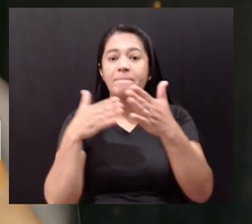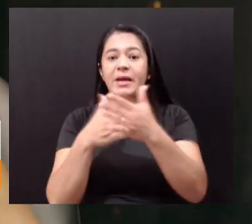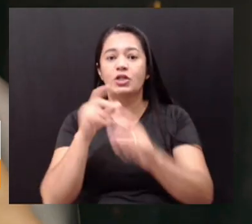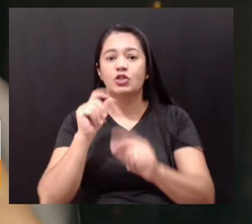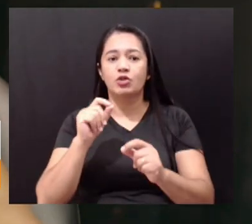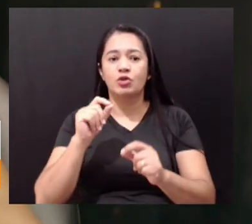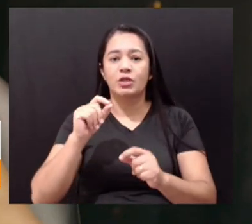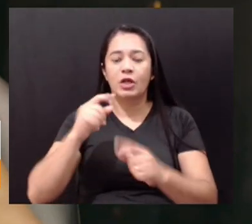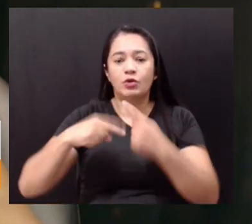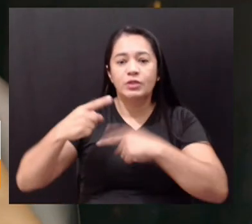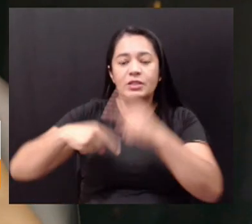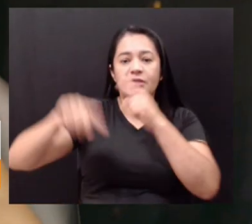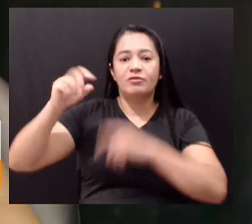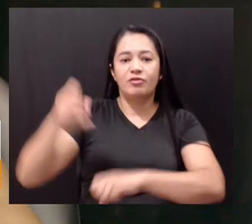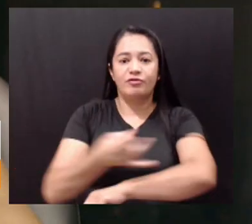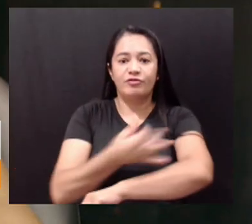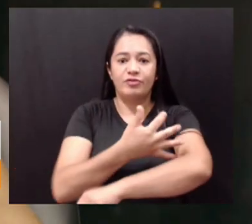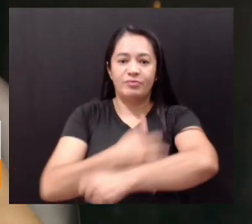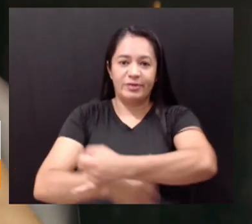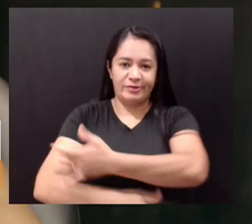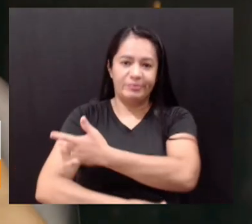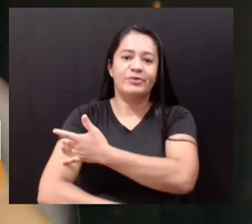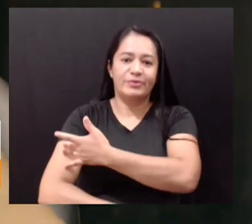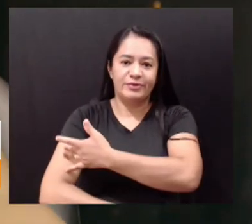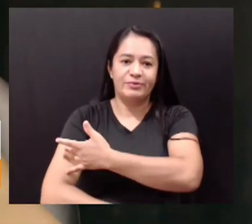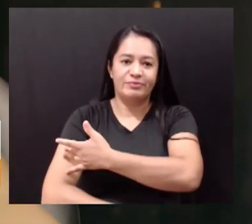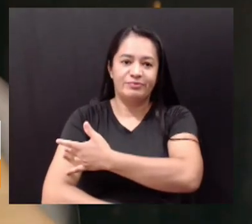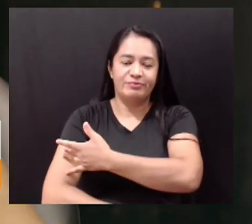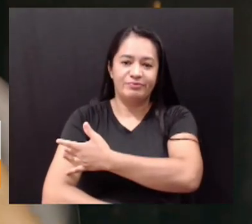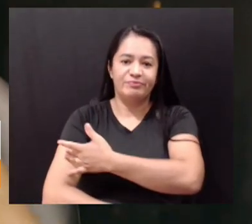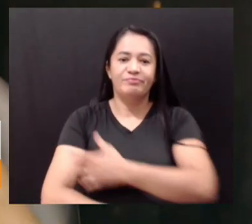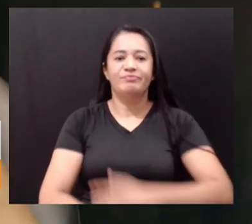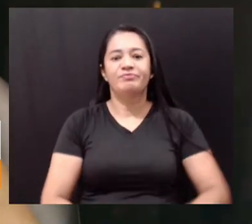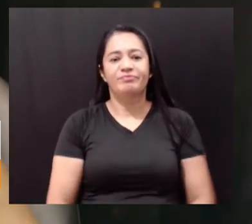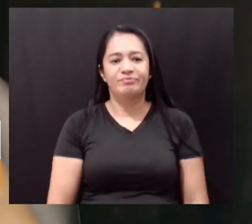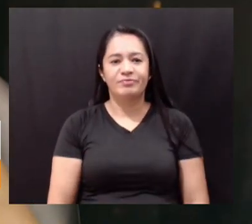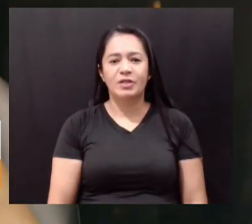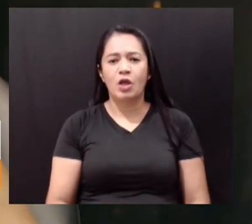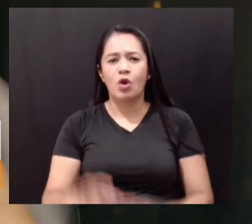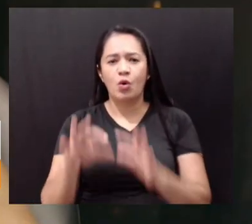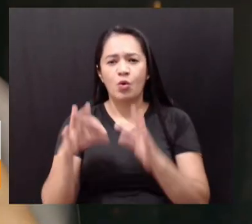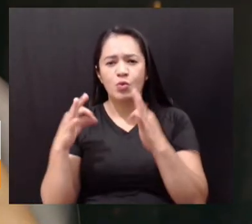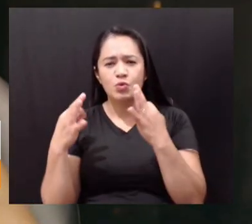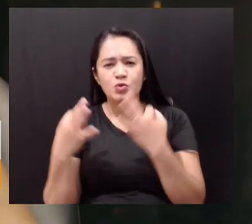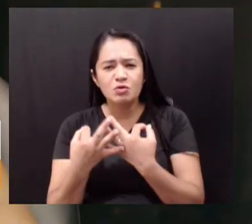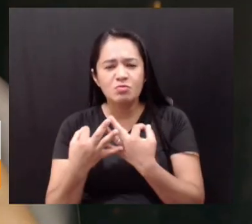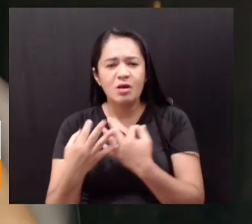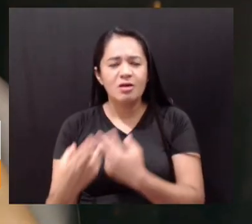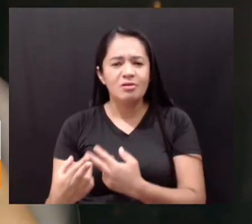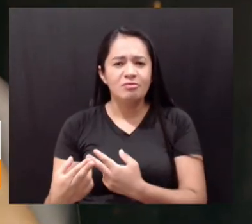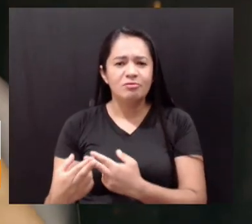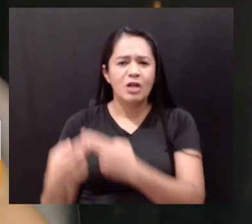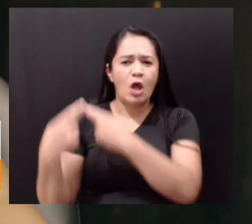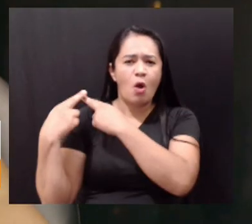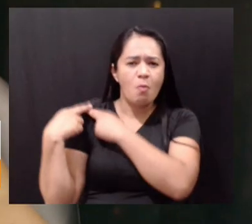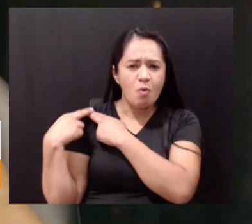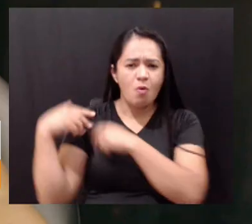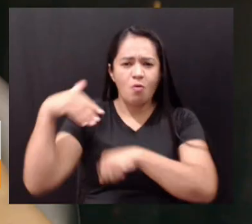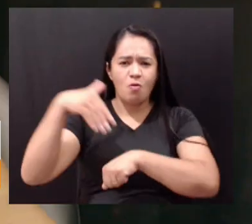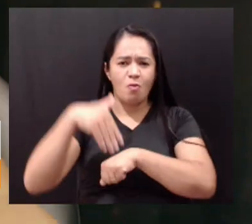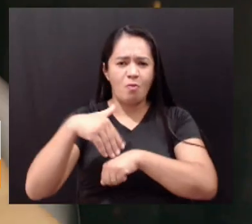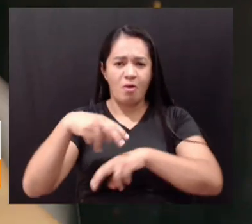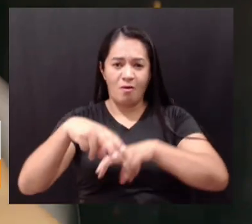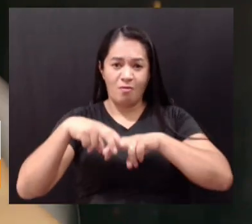crianças estacionadas na adolescência. Os pais são grandes culpados por isso, e